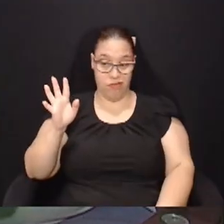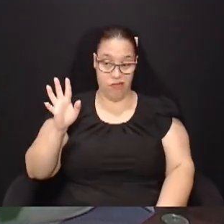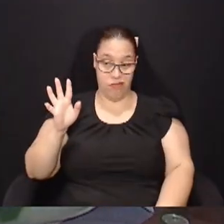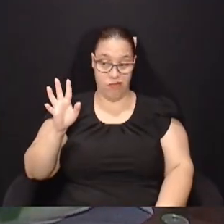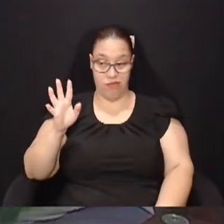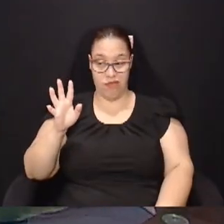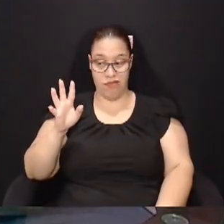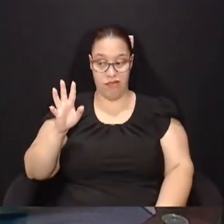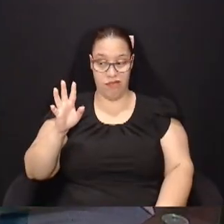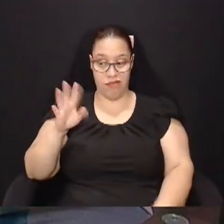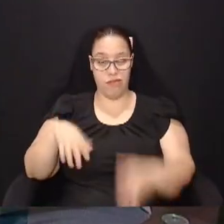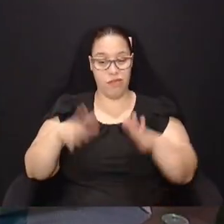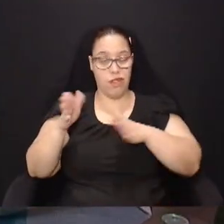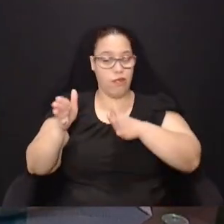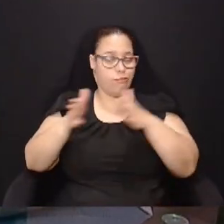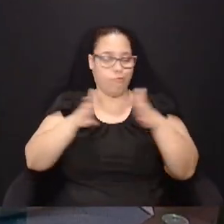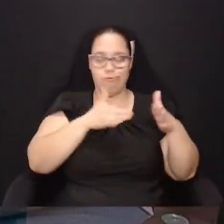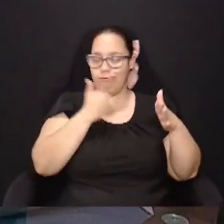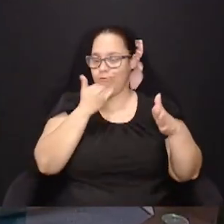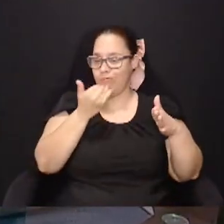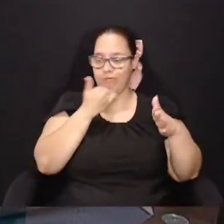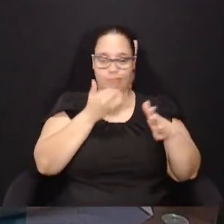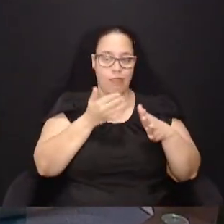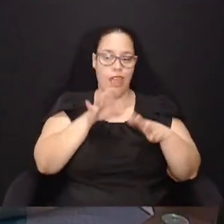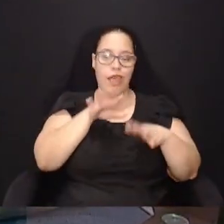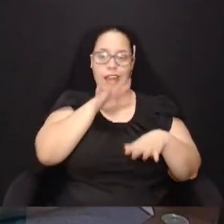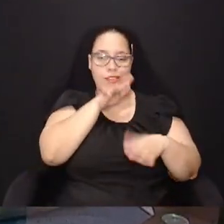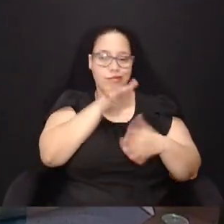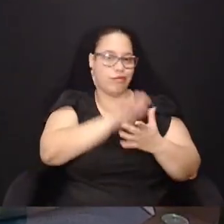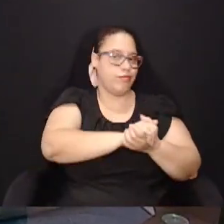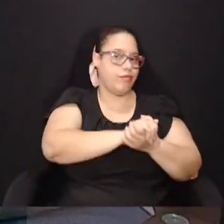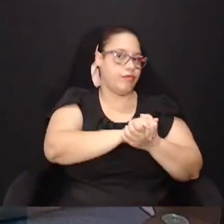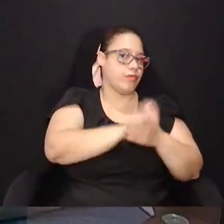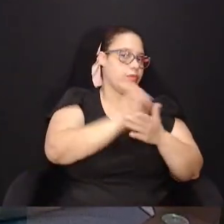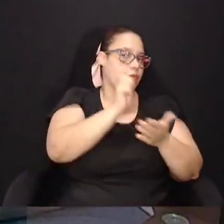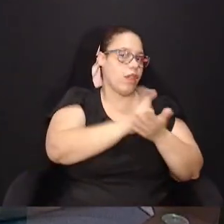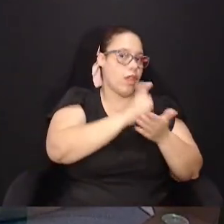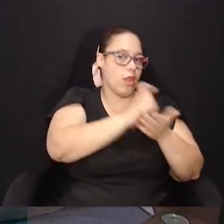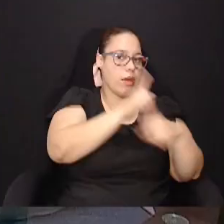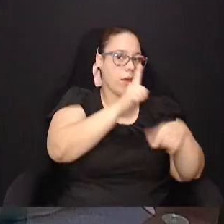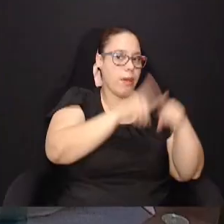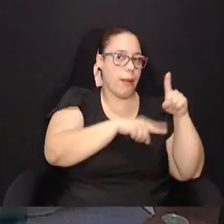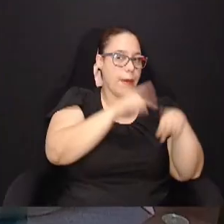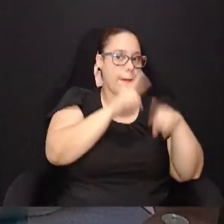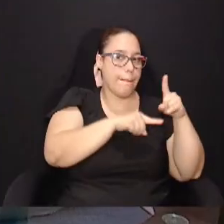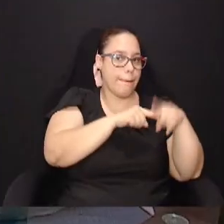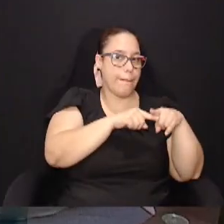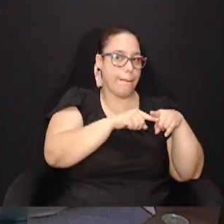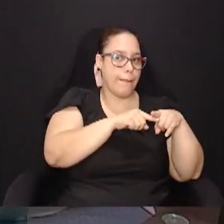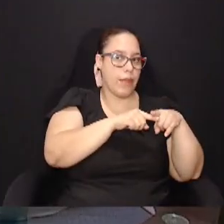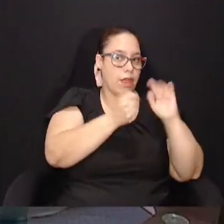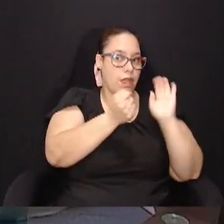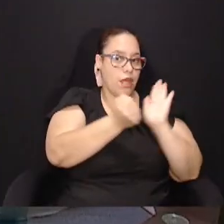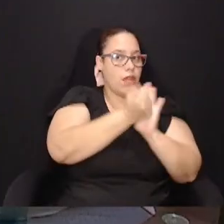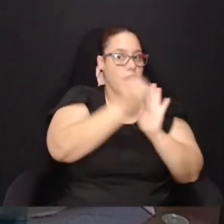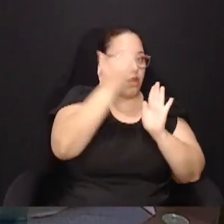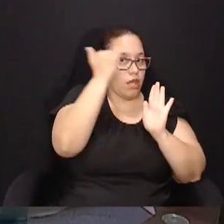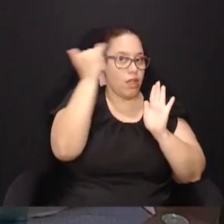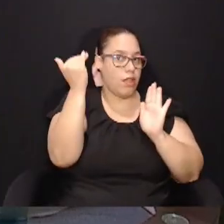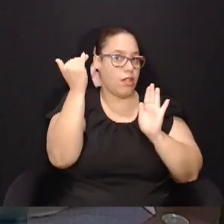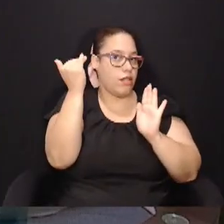processo inviabiliza isso. Evitar comprar aqueles produtos licenciados e da moda que muitas vezes não tem